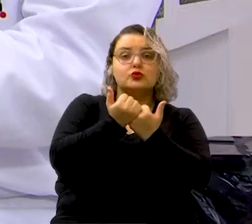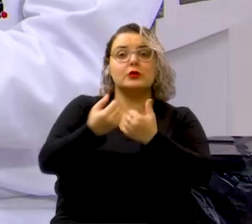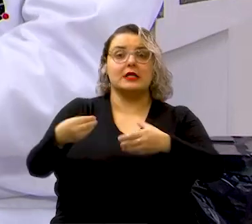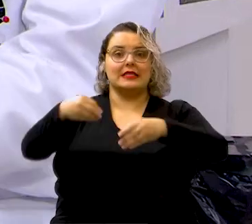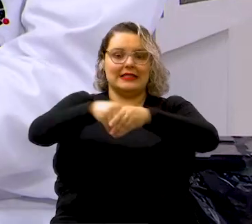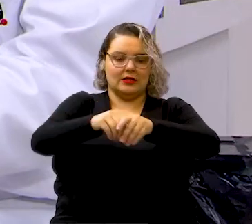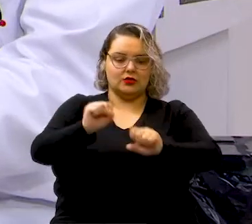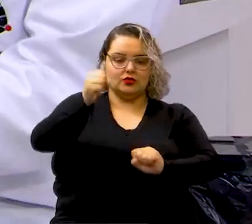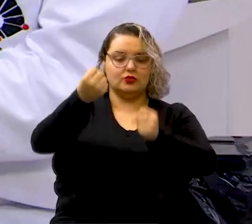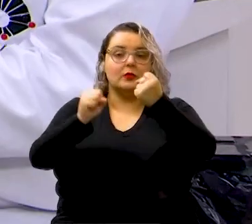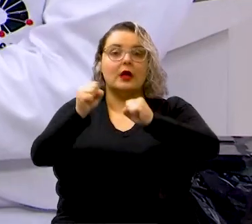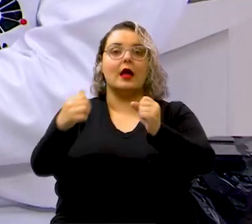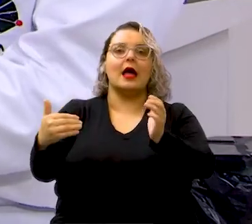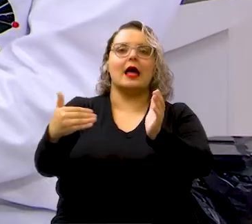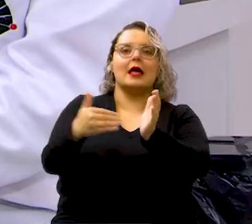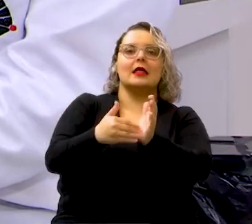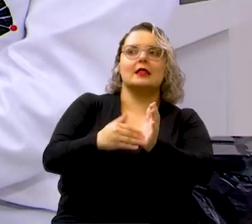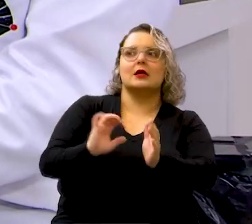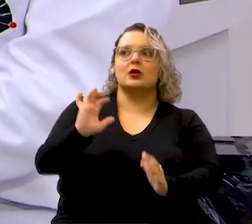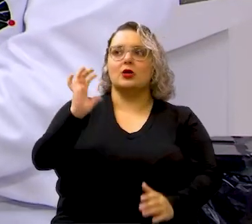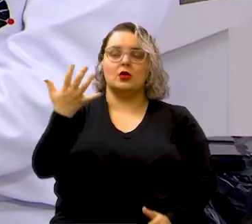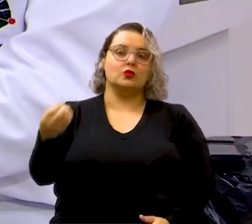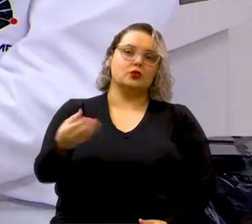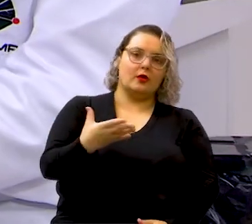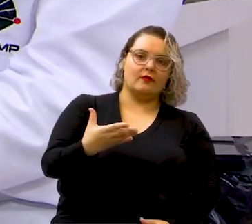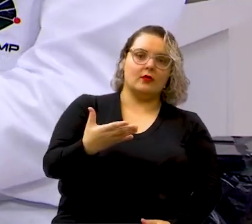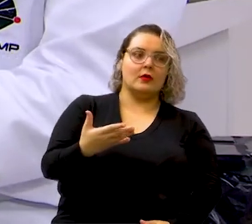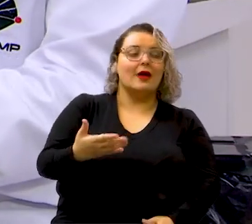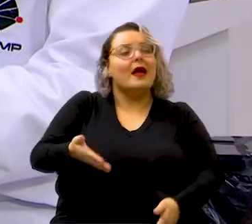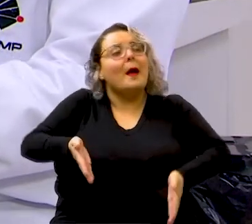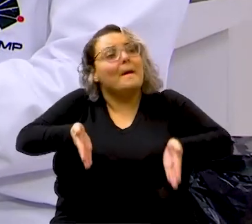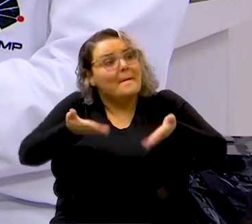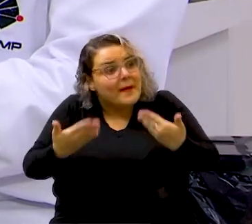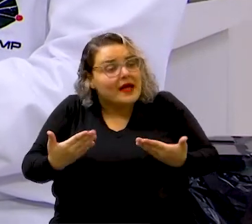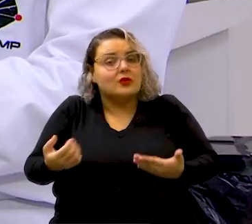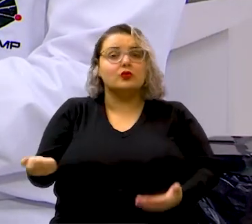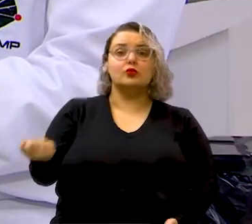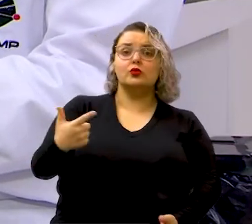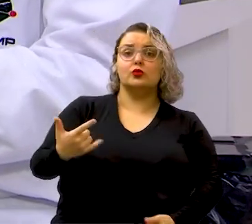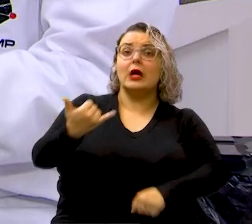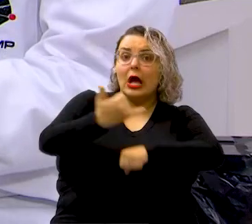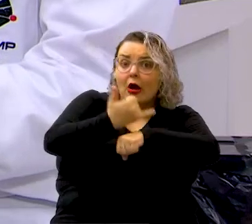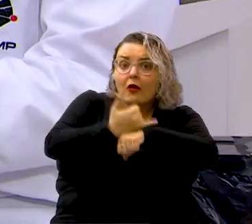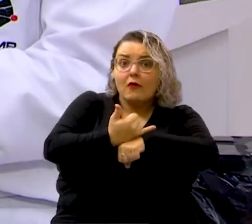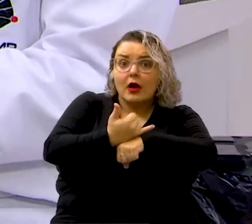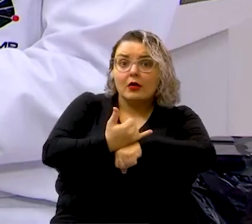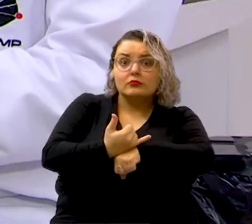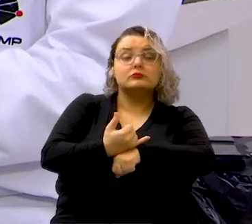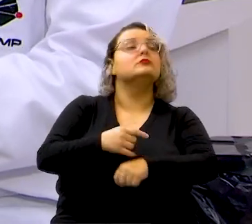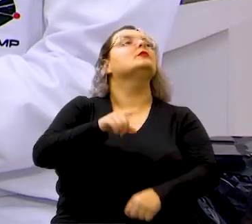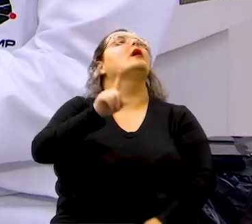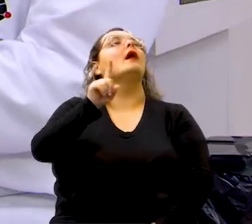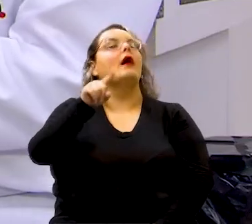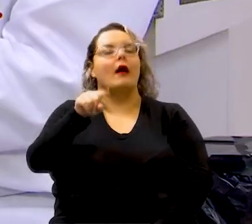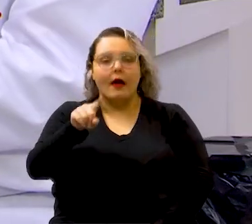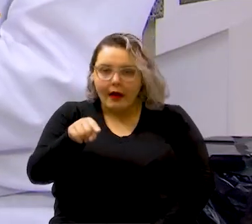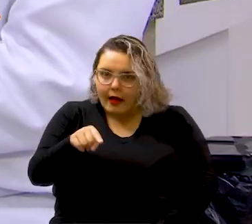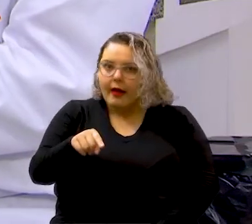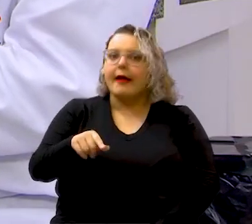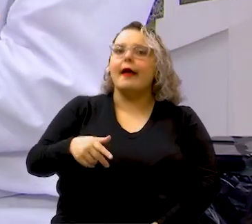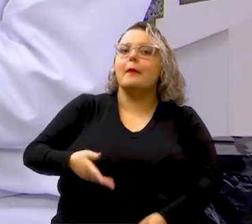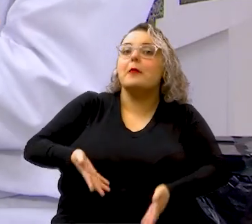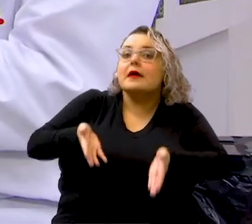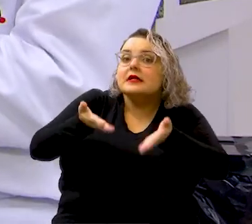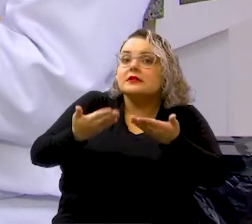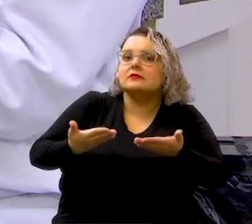peça dentro de uma fábrica até chegar a peça nova. E é mais leve do que carregar um metal na bolsa. Mais leve do que...